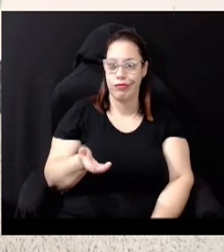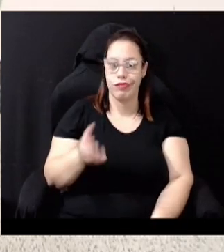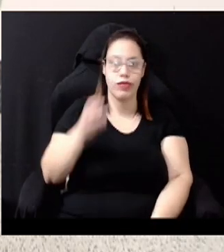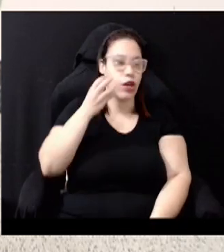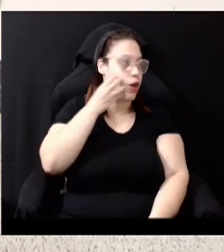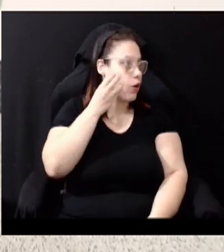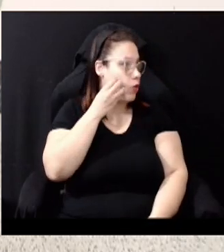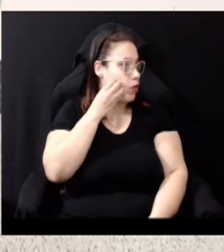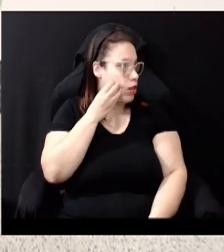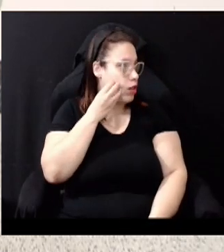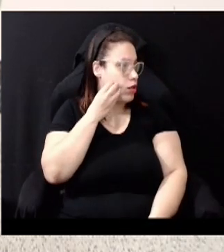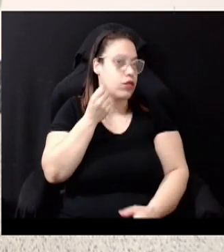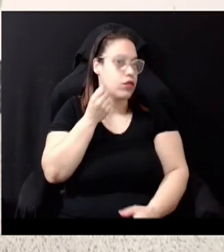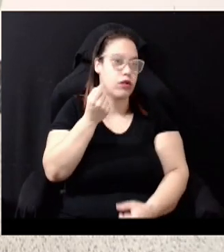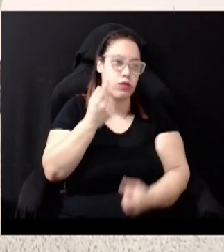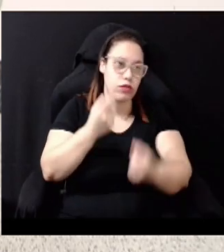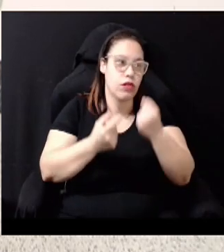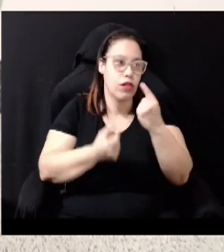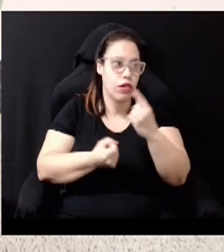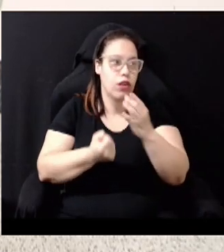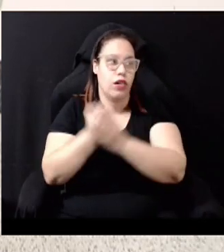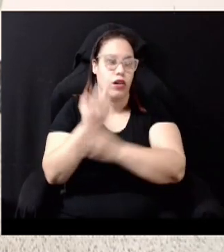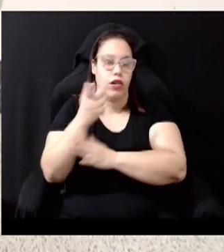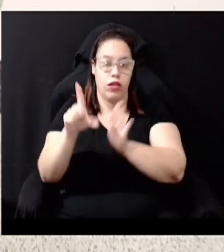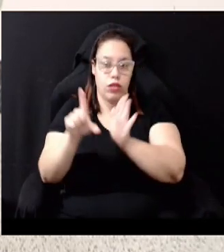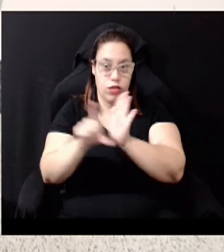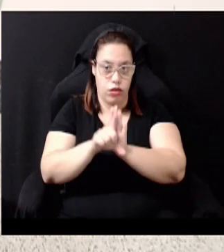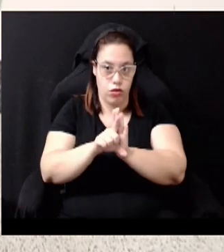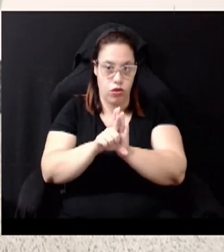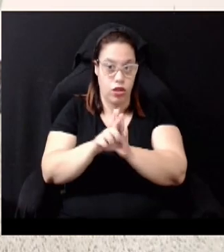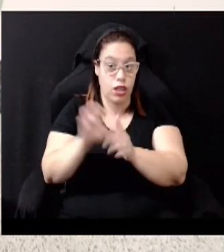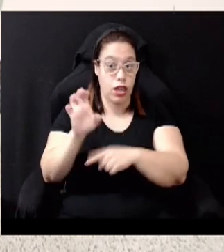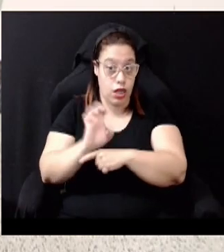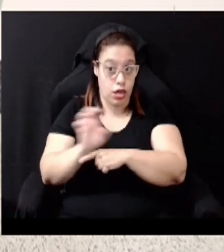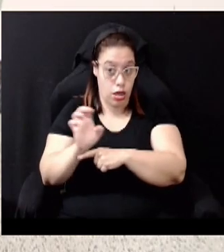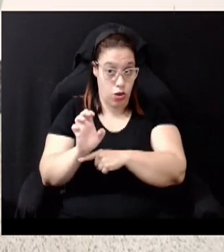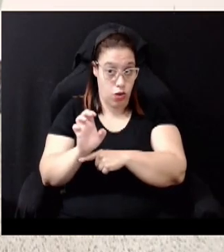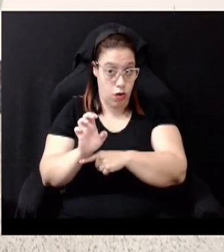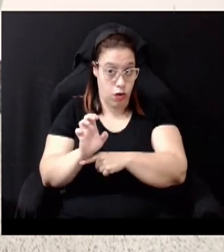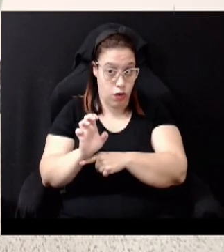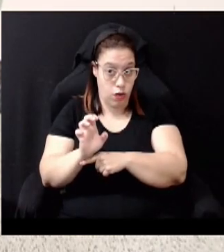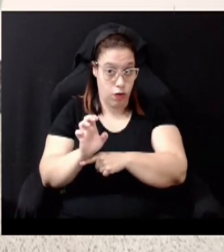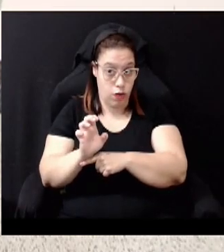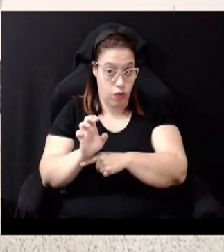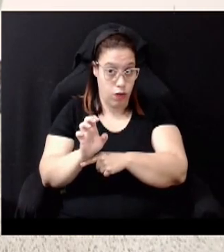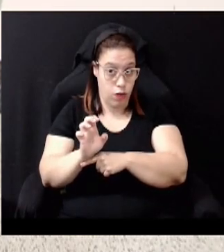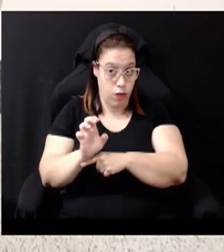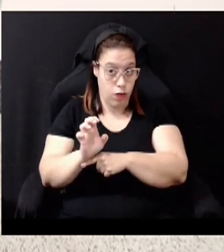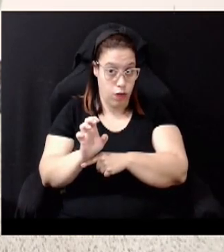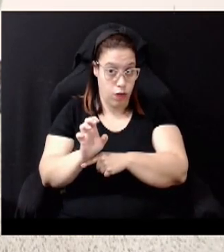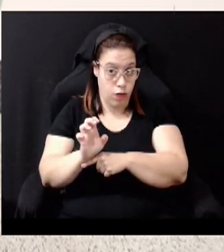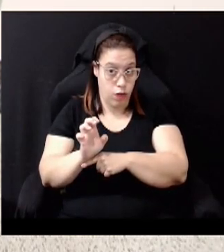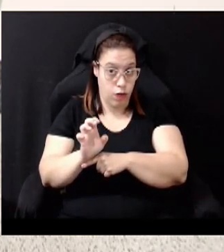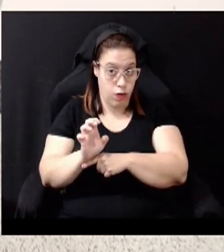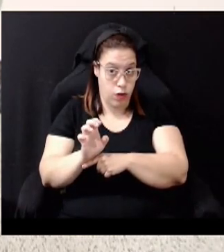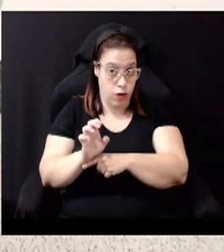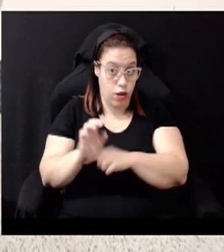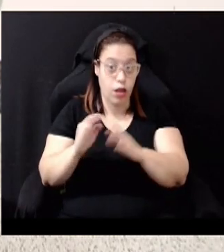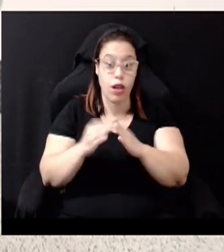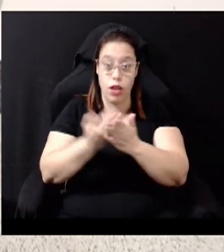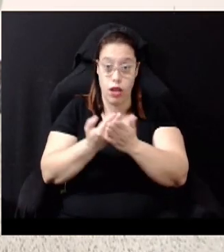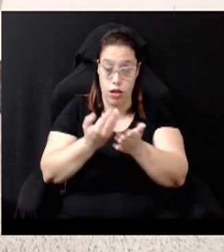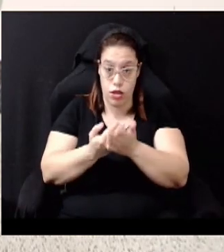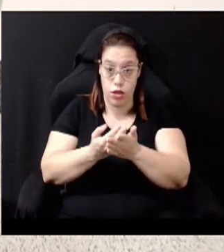questão que surgiu com a lei estadual, que diz que a escola tem que ter esse